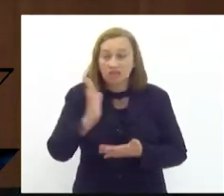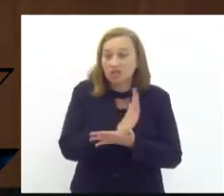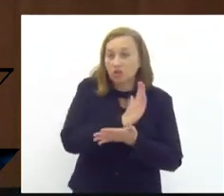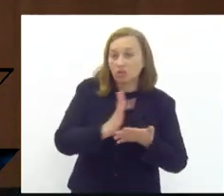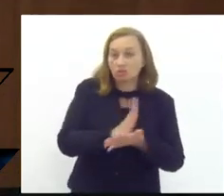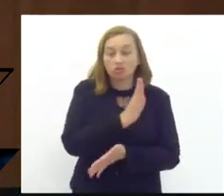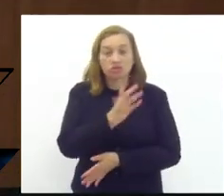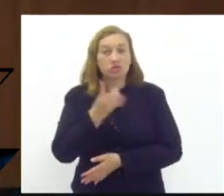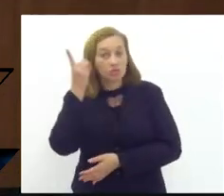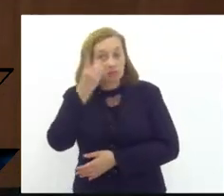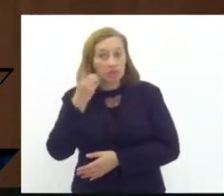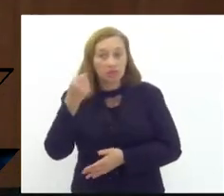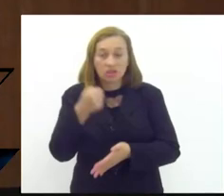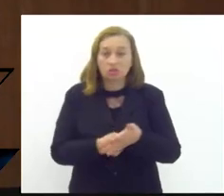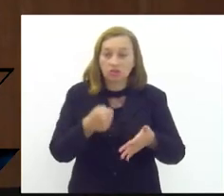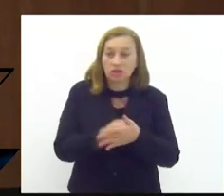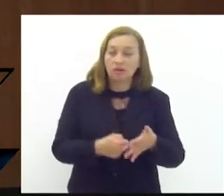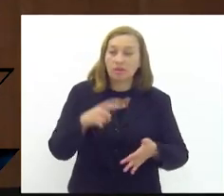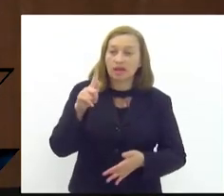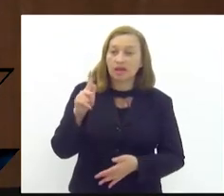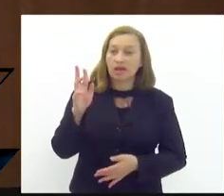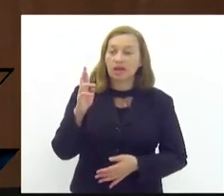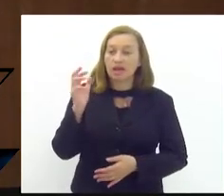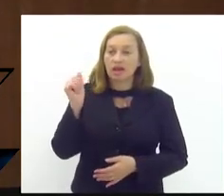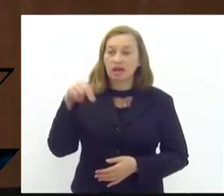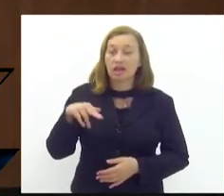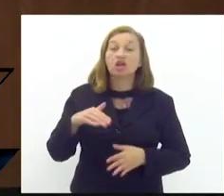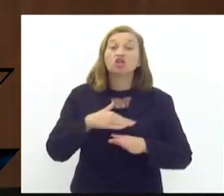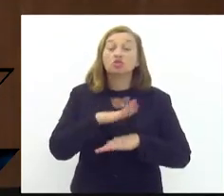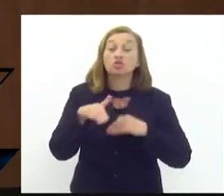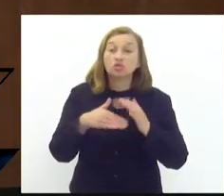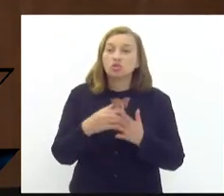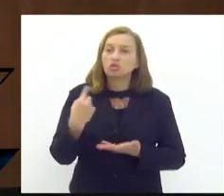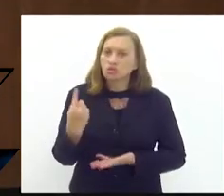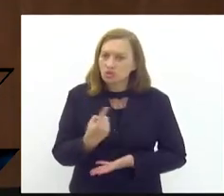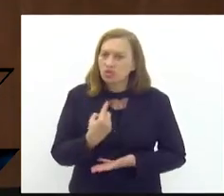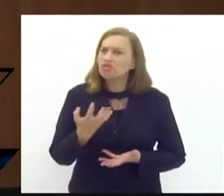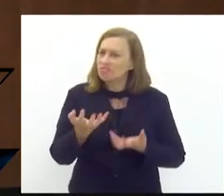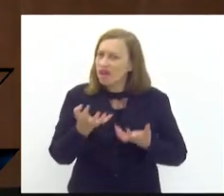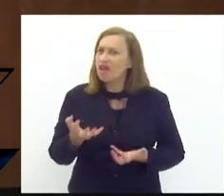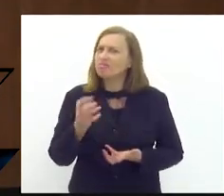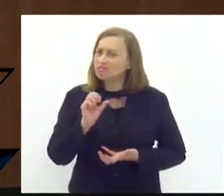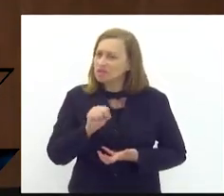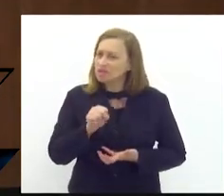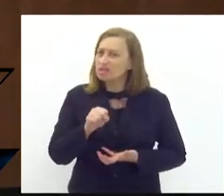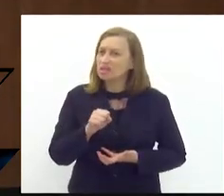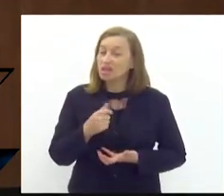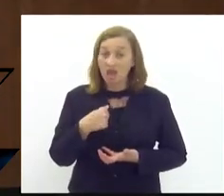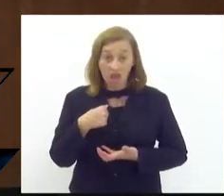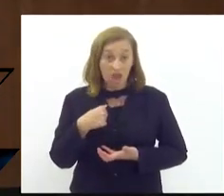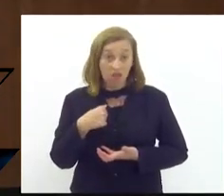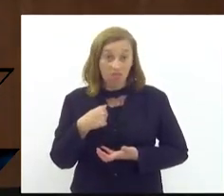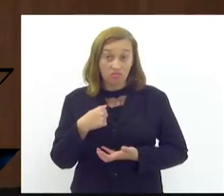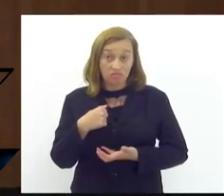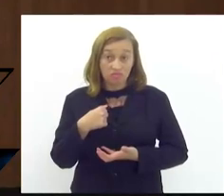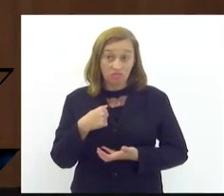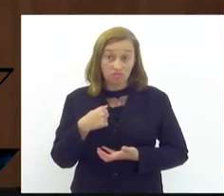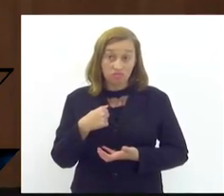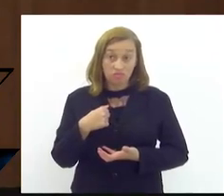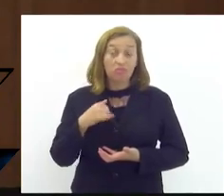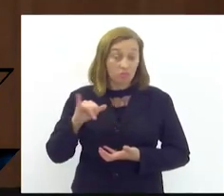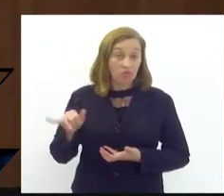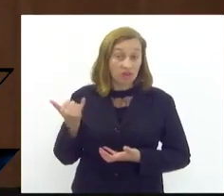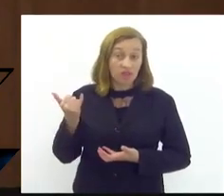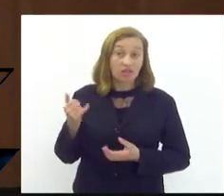alguns deputados aqui lutar pela grana todos nós aqui queremos sim que todos tenham grande Inclusive eu serei um dos beneficiados